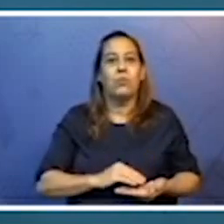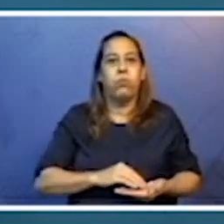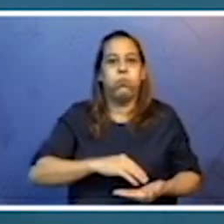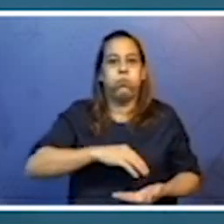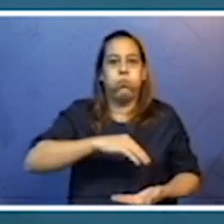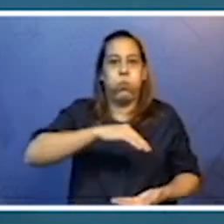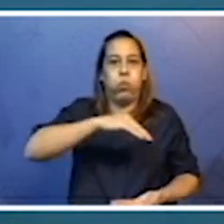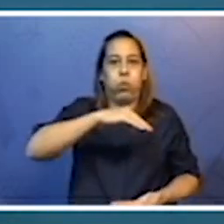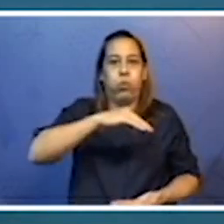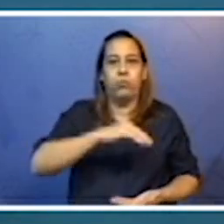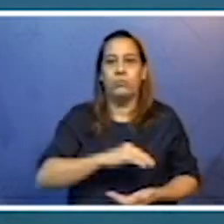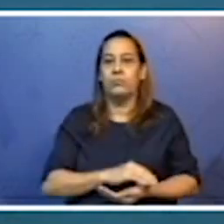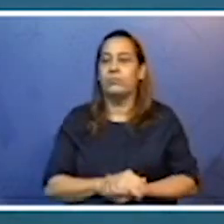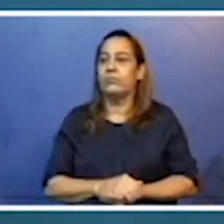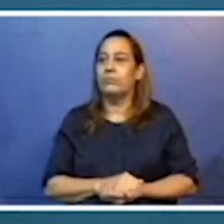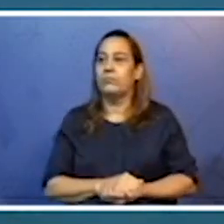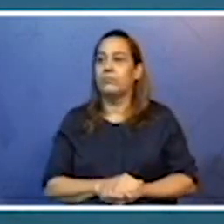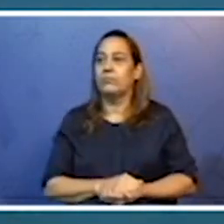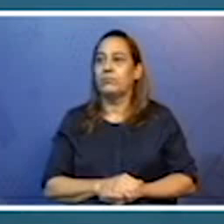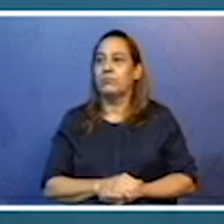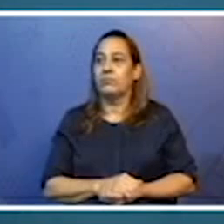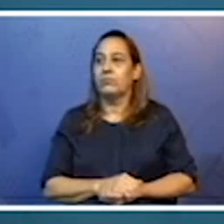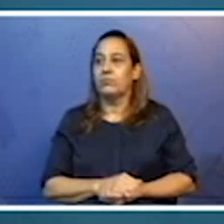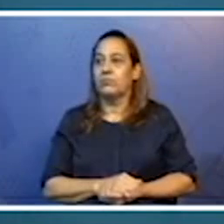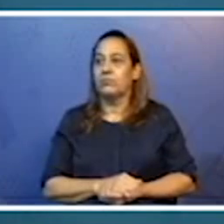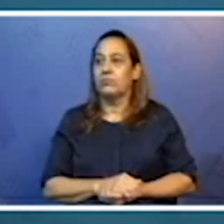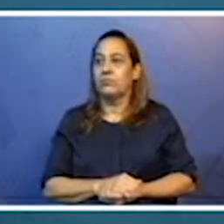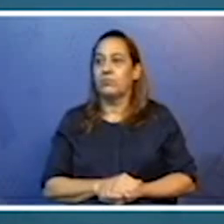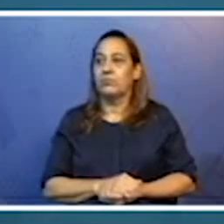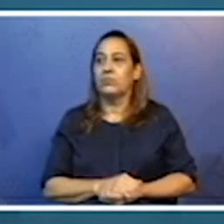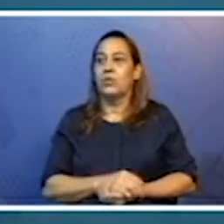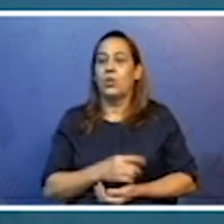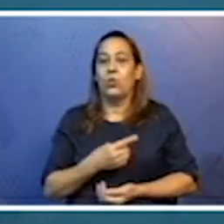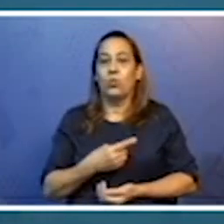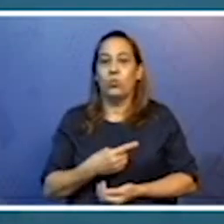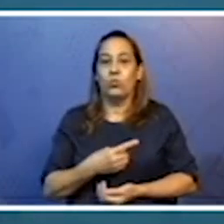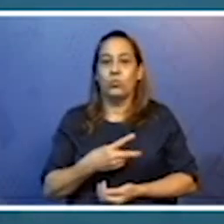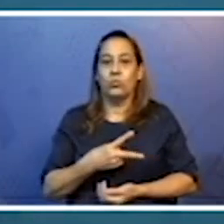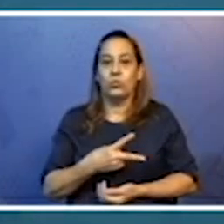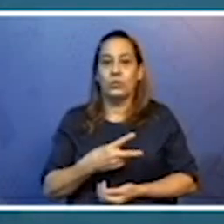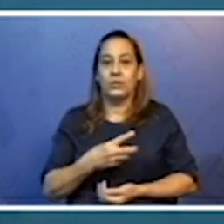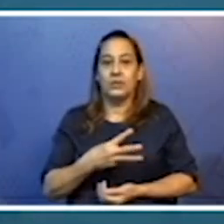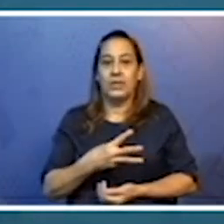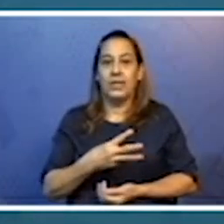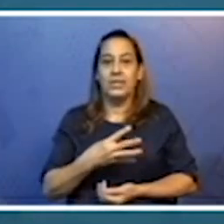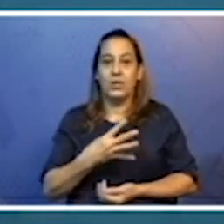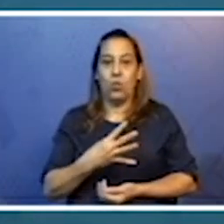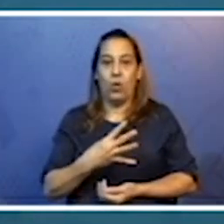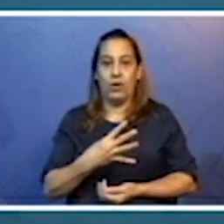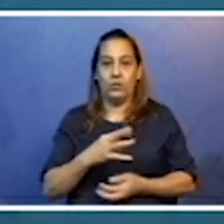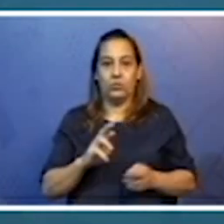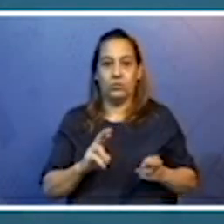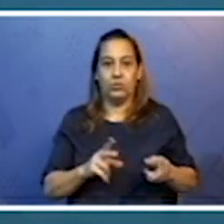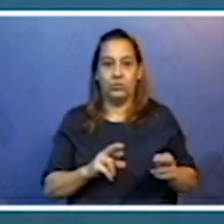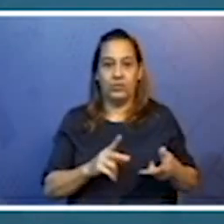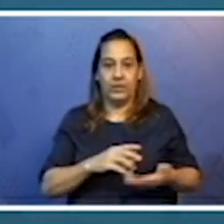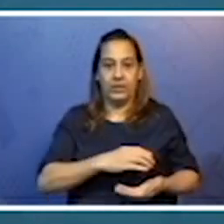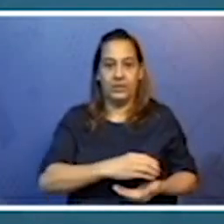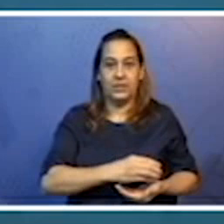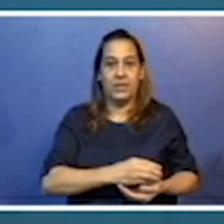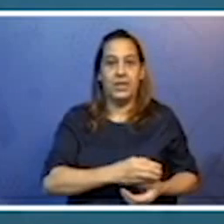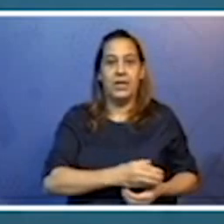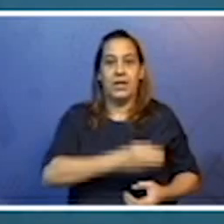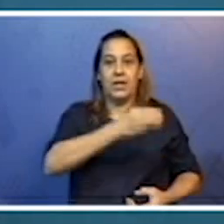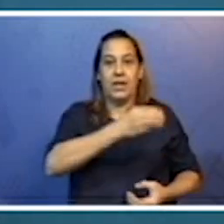ó, capacidades diferentes numerados de 1 a 4. 1, 2,